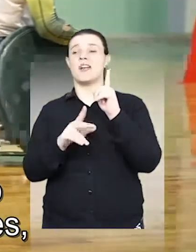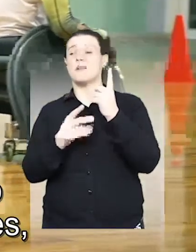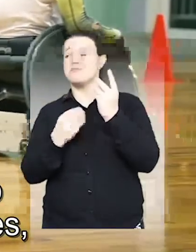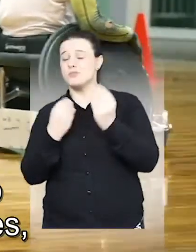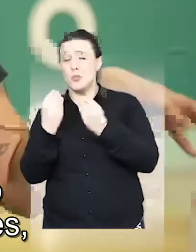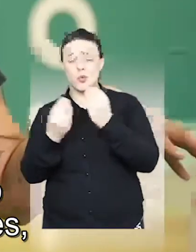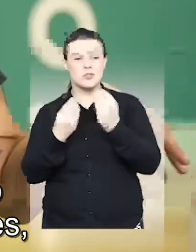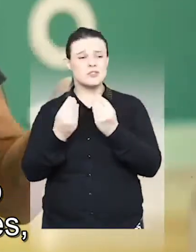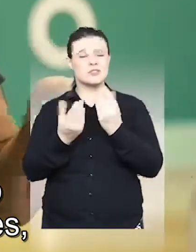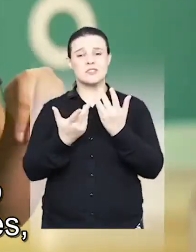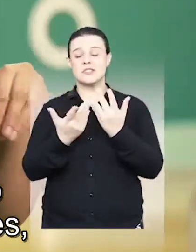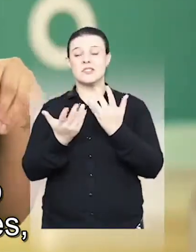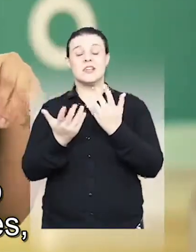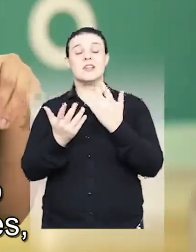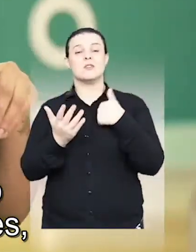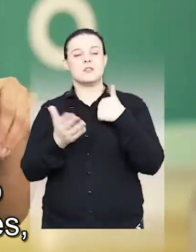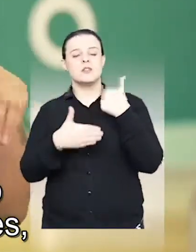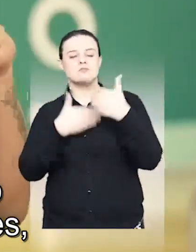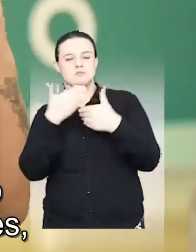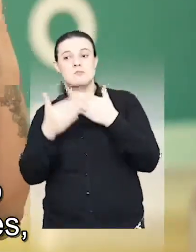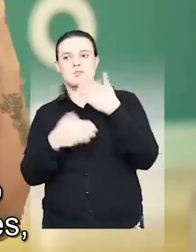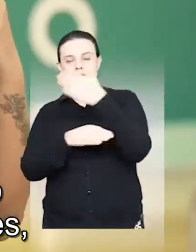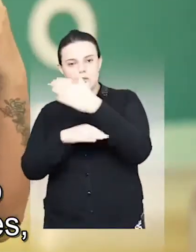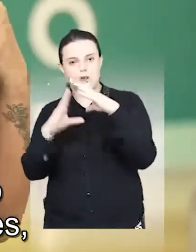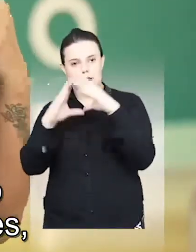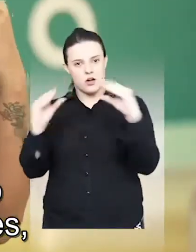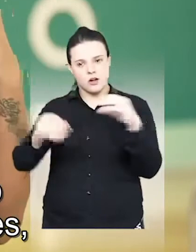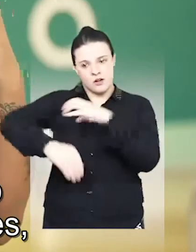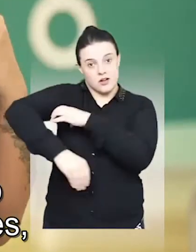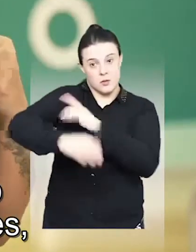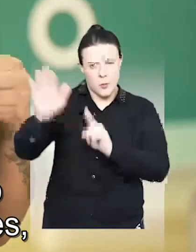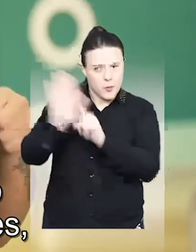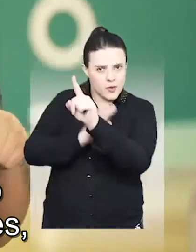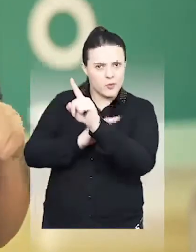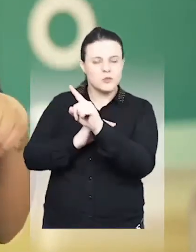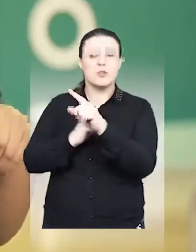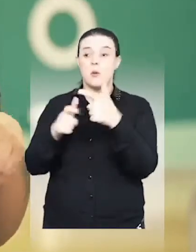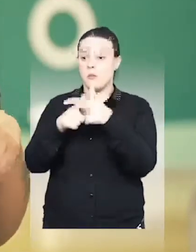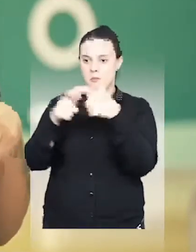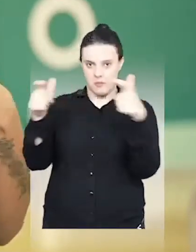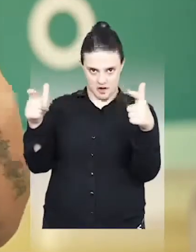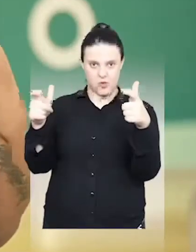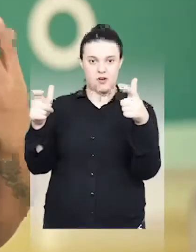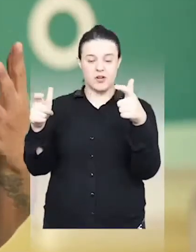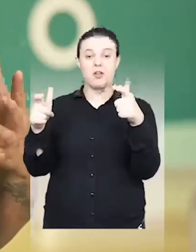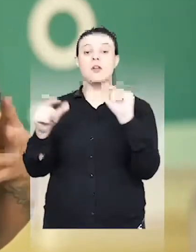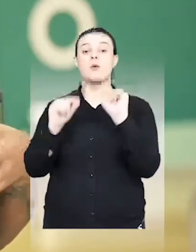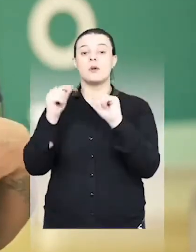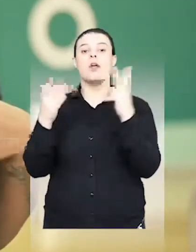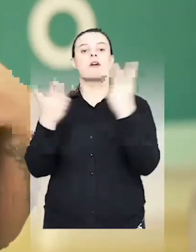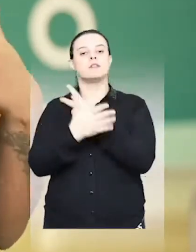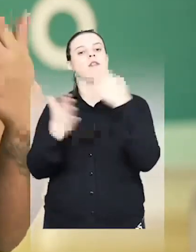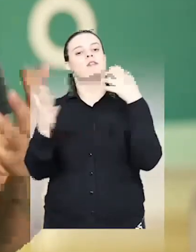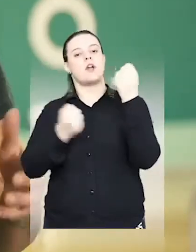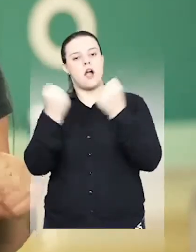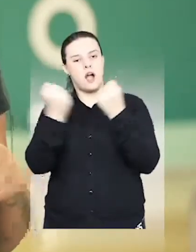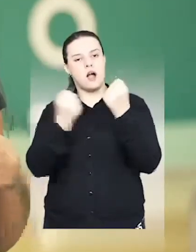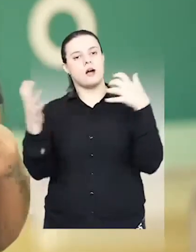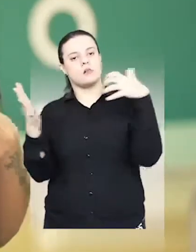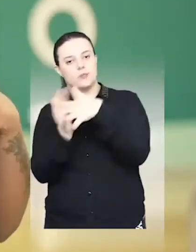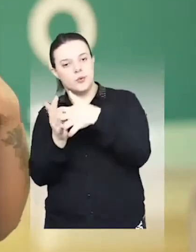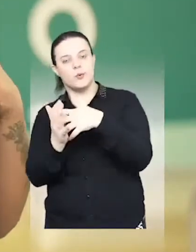coisa muito diferente. Então, você vai no rugby, você pergunta para eles, a maioria que é tetraplégico foi acidente de